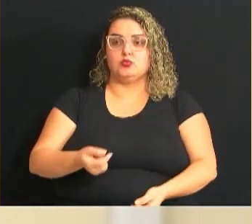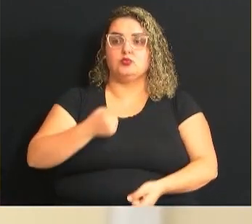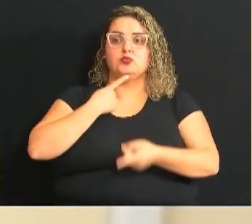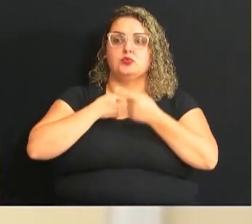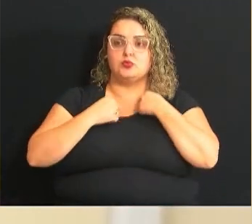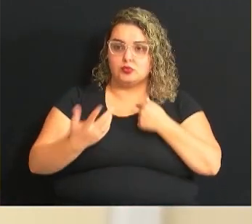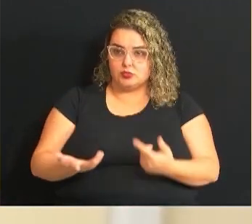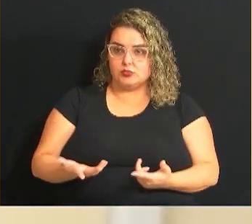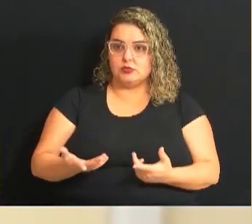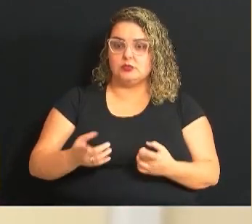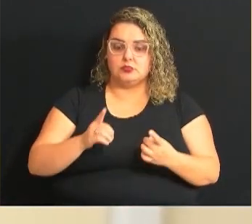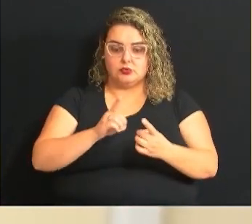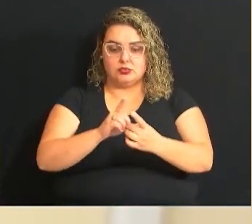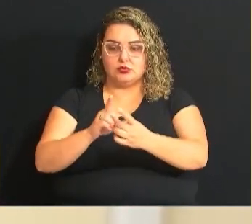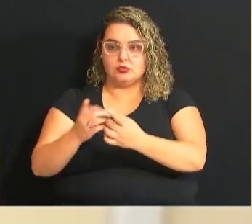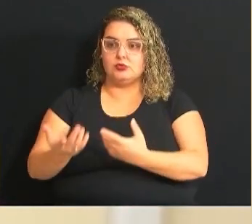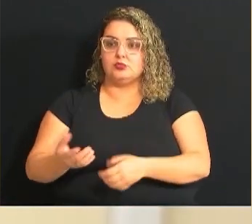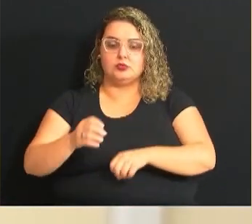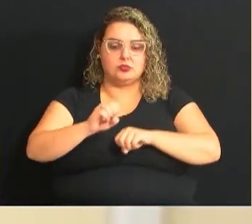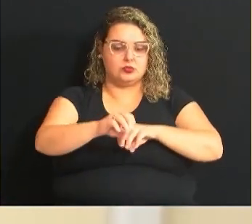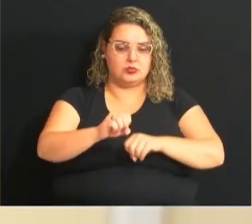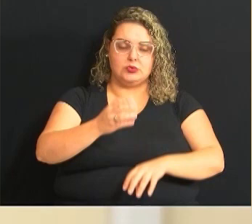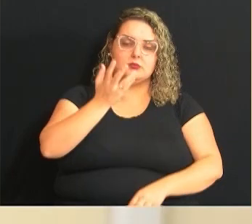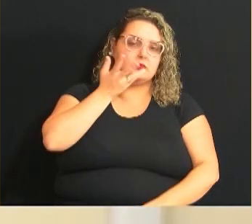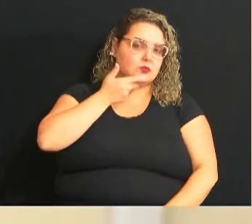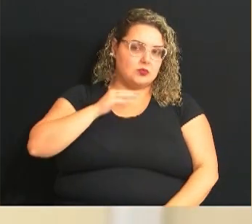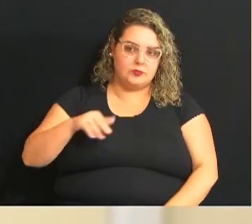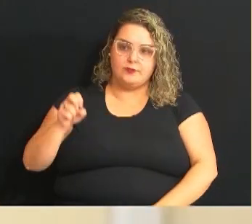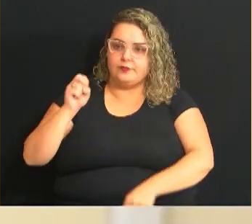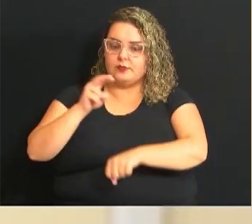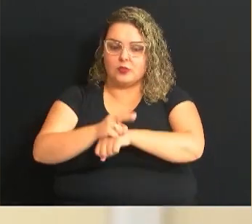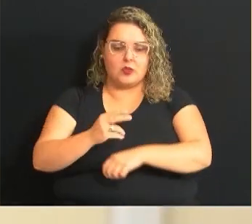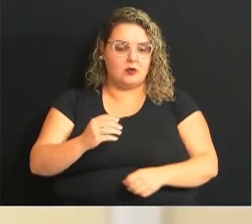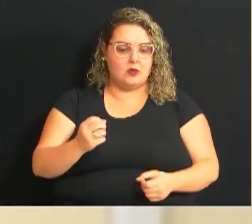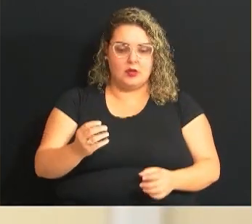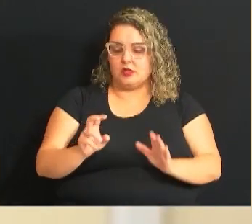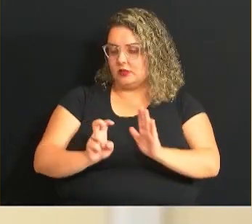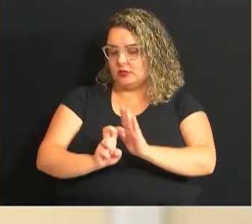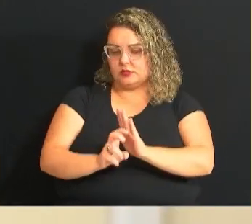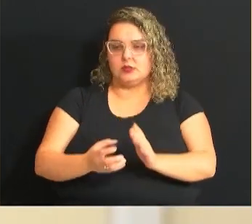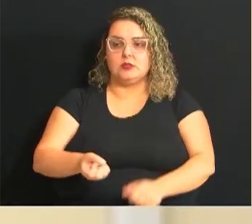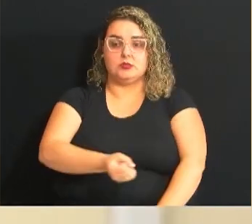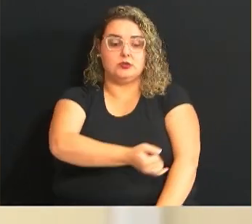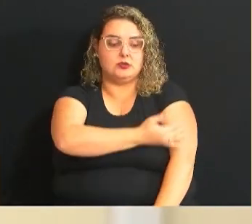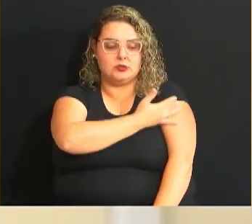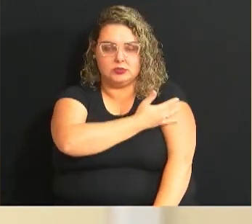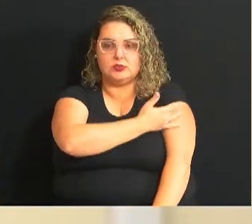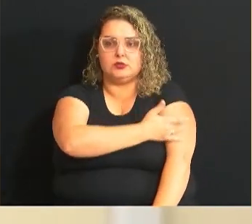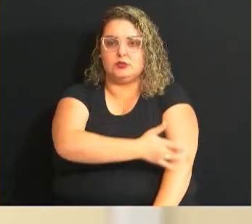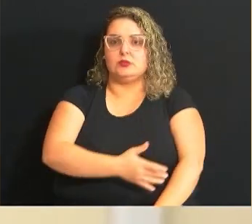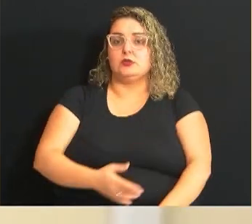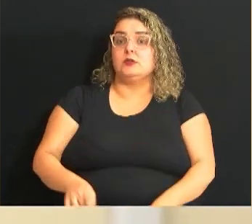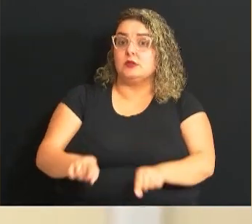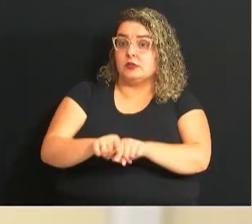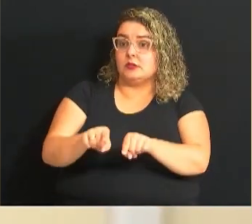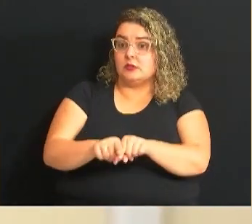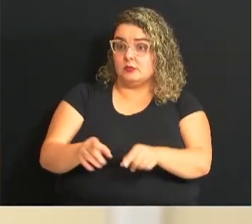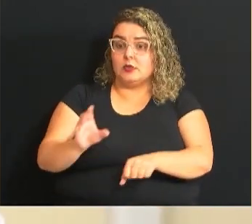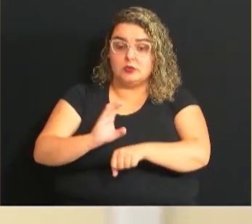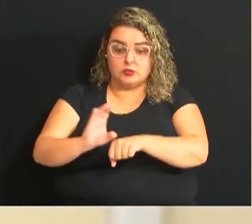demanda da educação infantil, vagas em creche e do ensino fundamental, além também dos